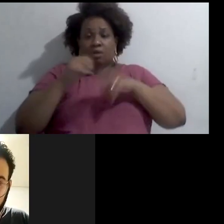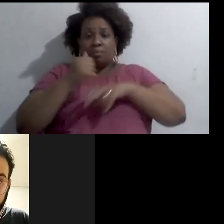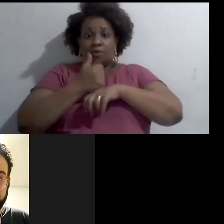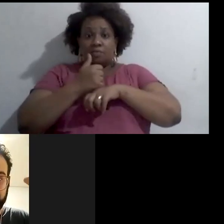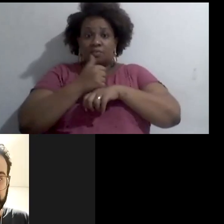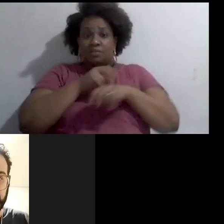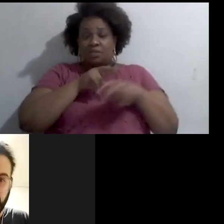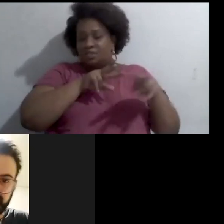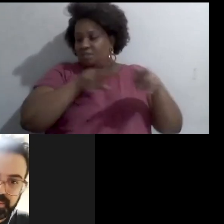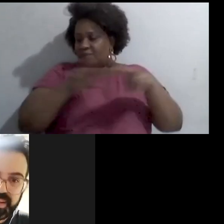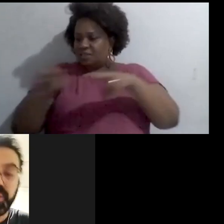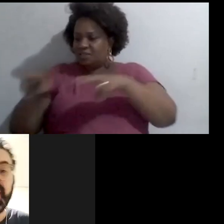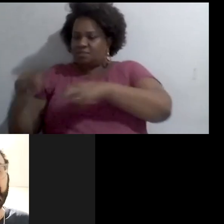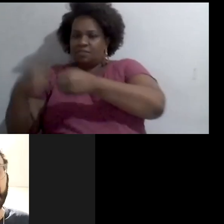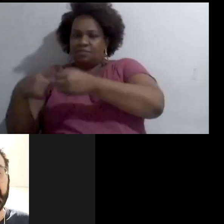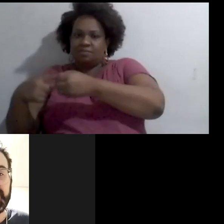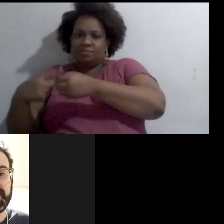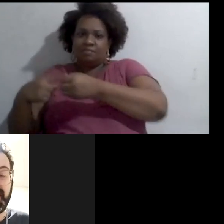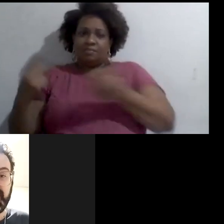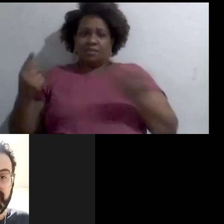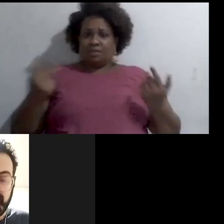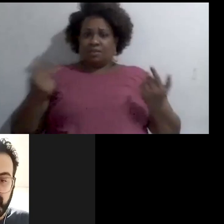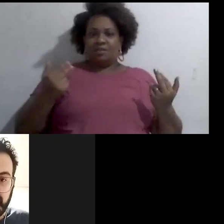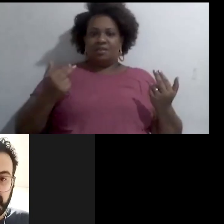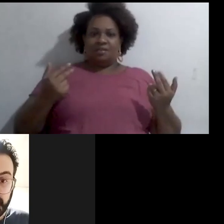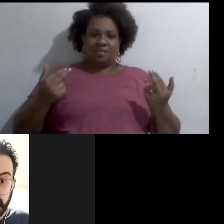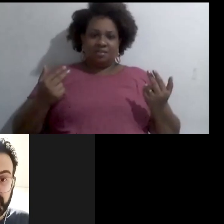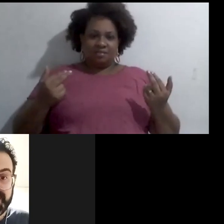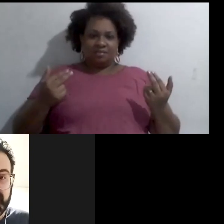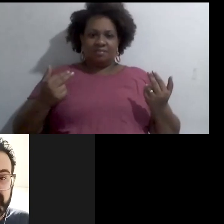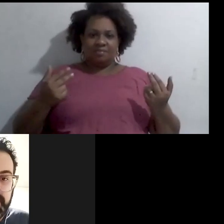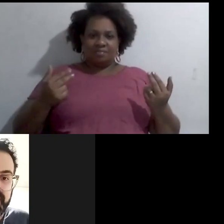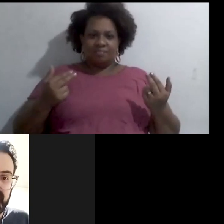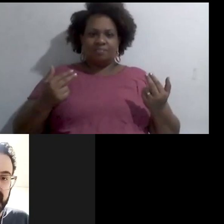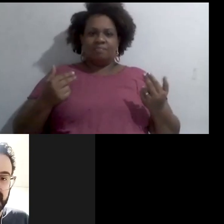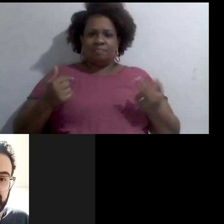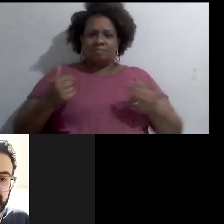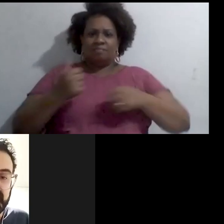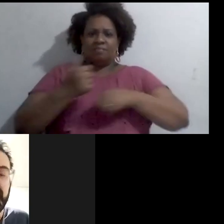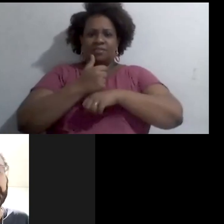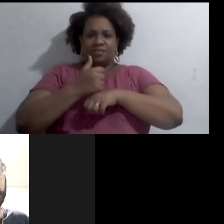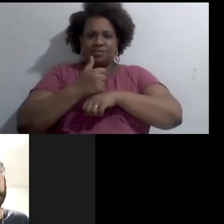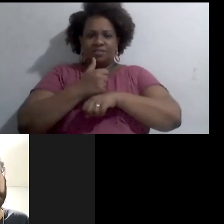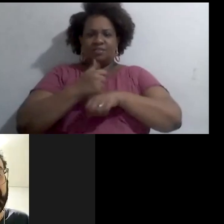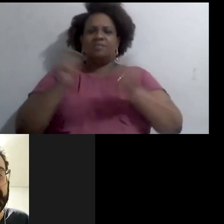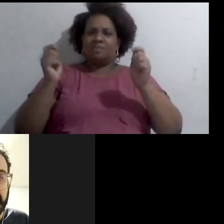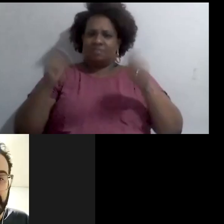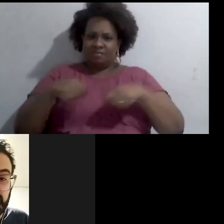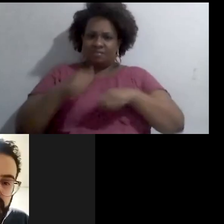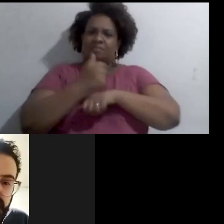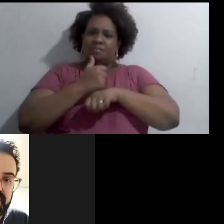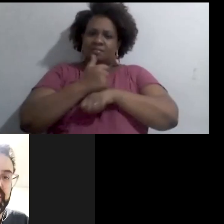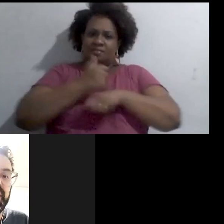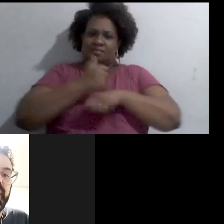o interior, tanto quanto a capital, tem artista e profissionais gabaritados o suficiente para fazer avaliação